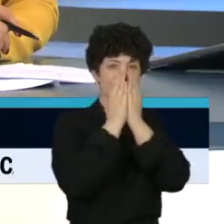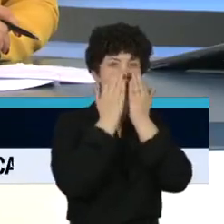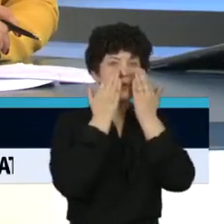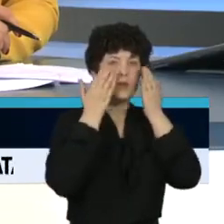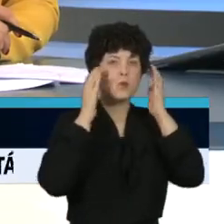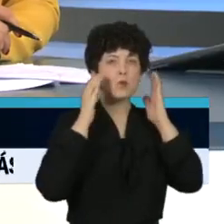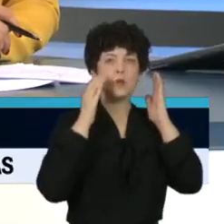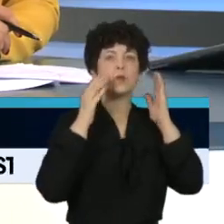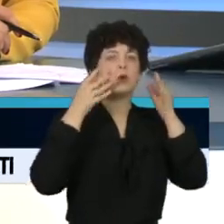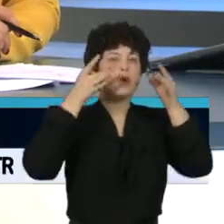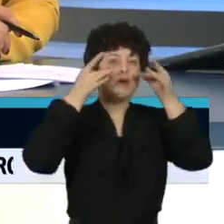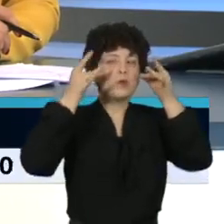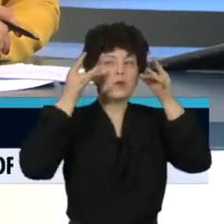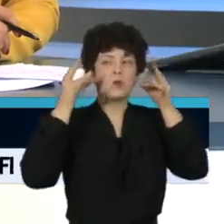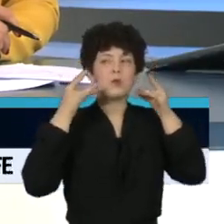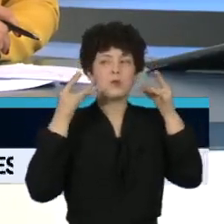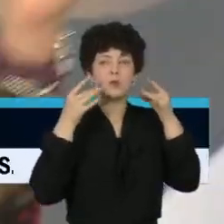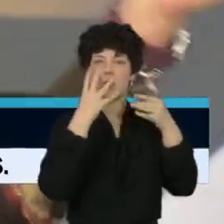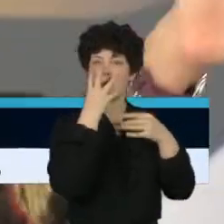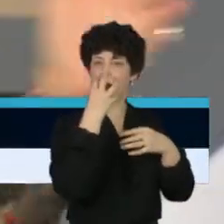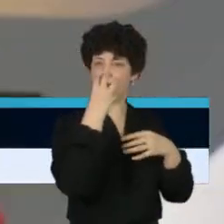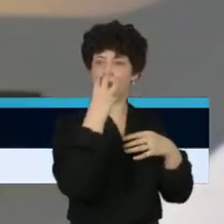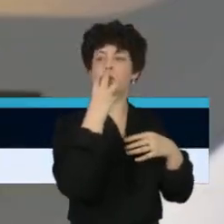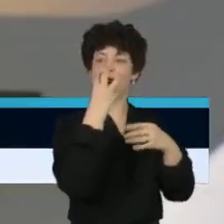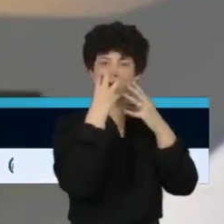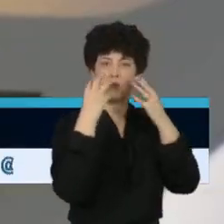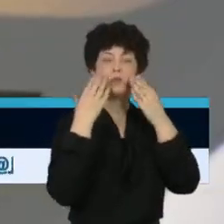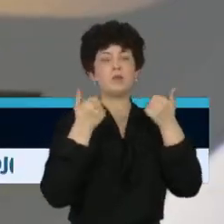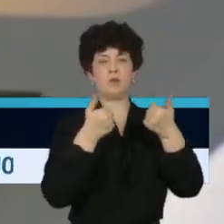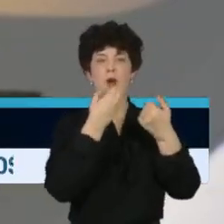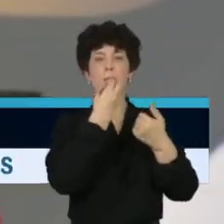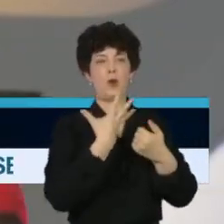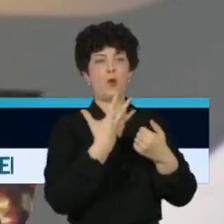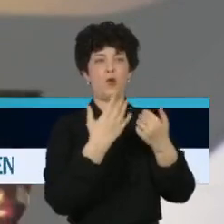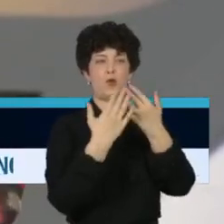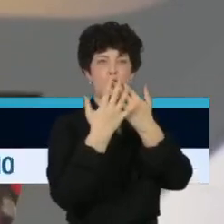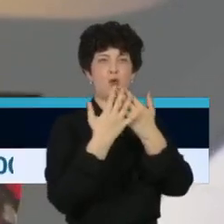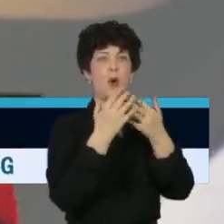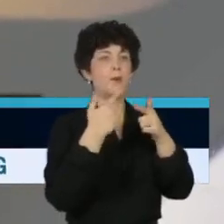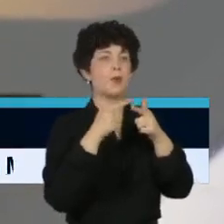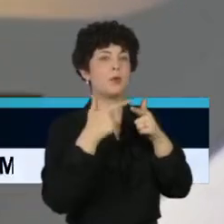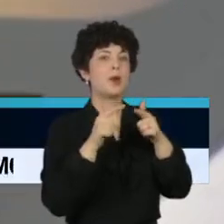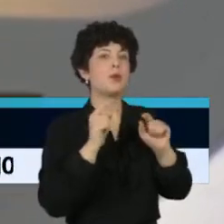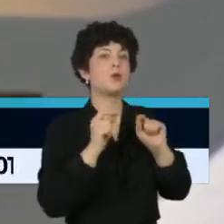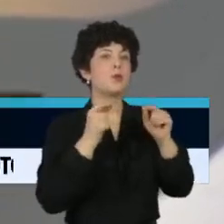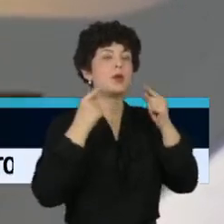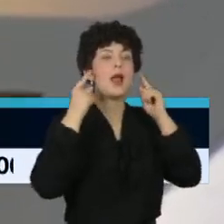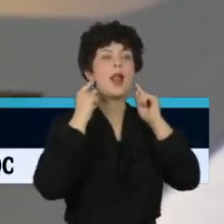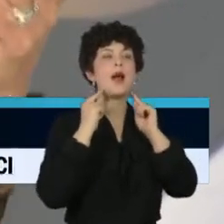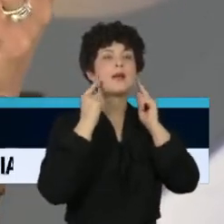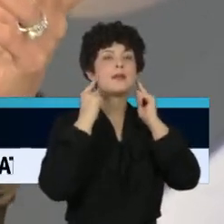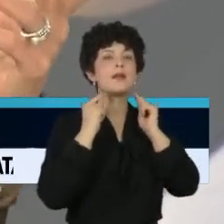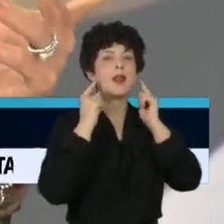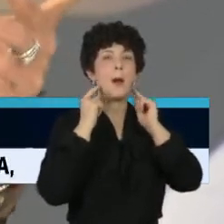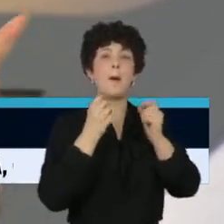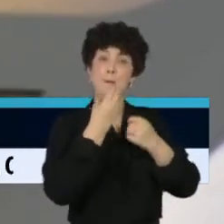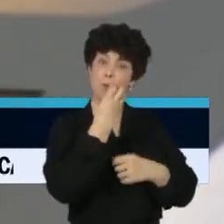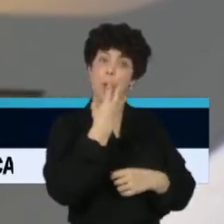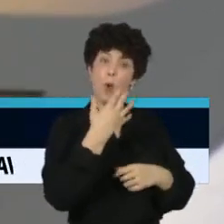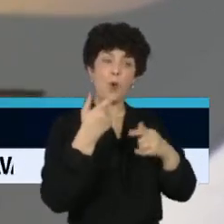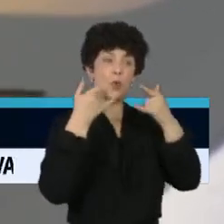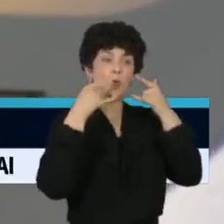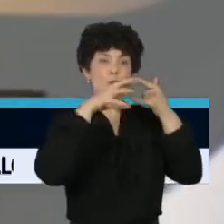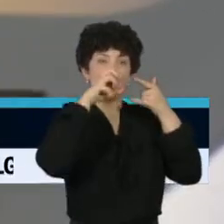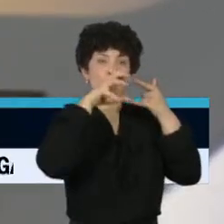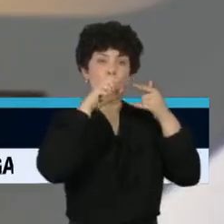que tem aquelas preguinhas, vamos dizer assim, ela é um bom filtro. O problema dela é a vedação lateral, mas ela é um bom filtro e